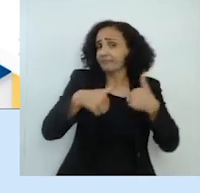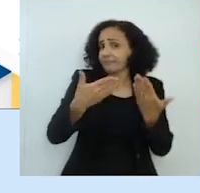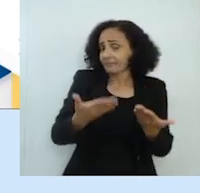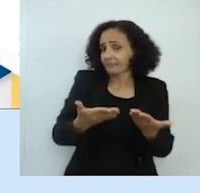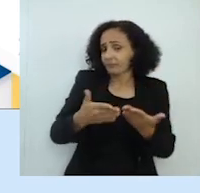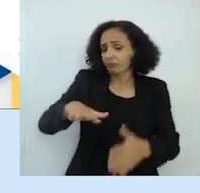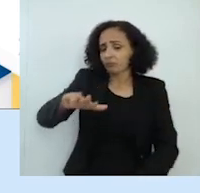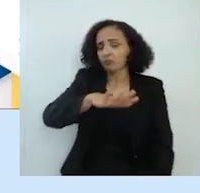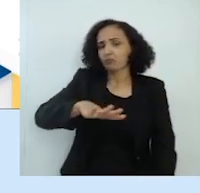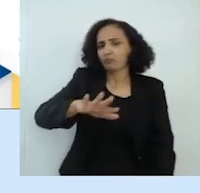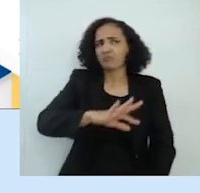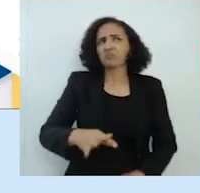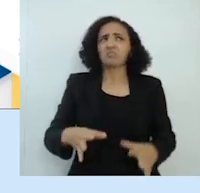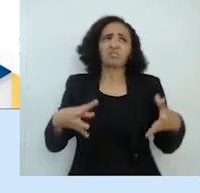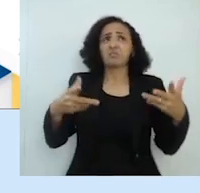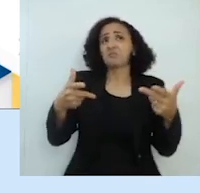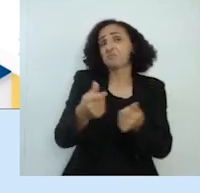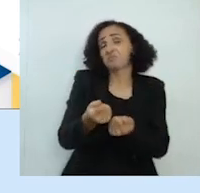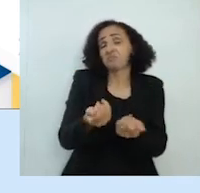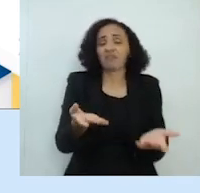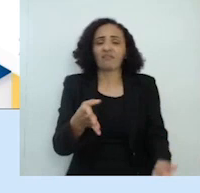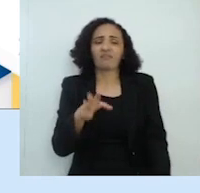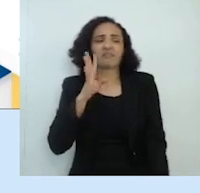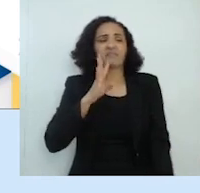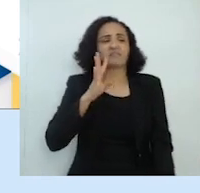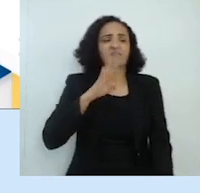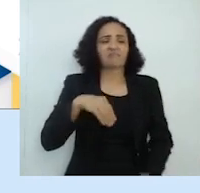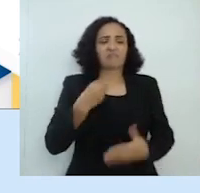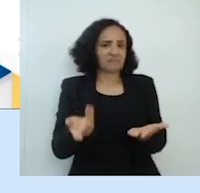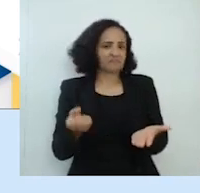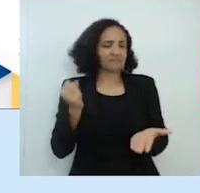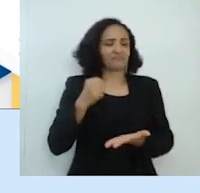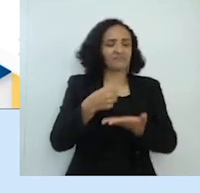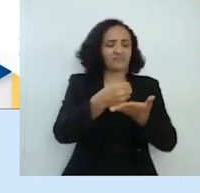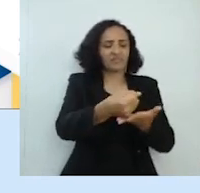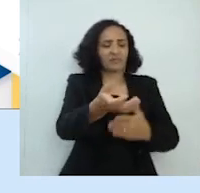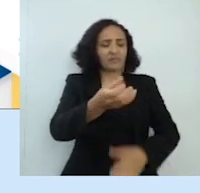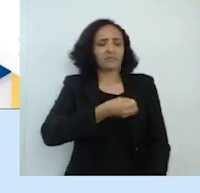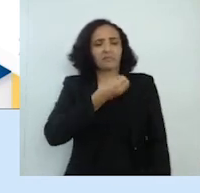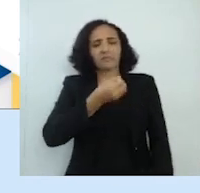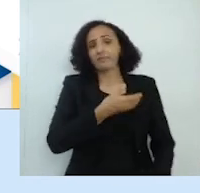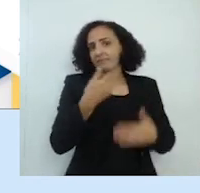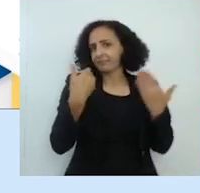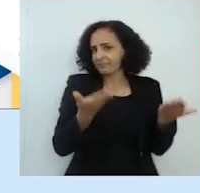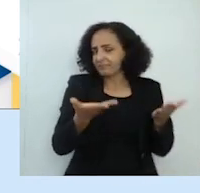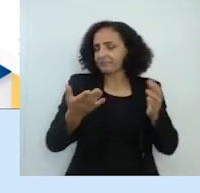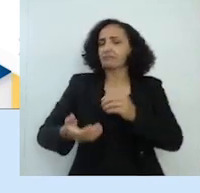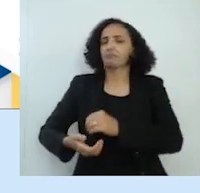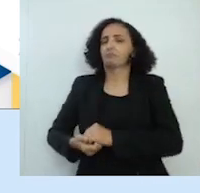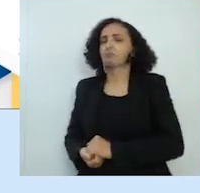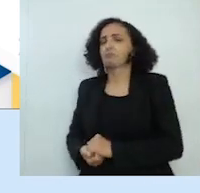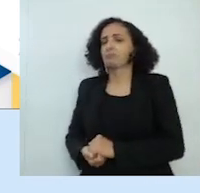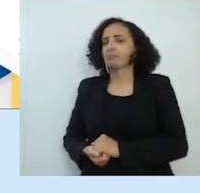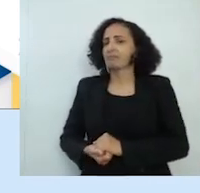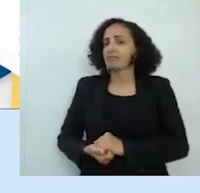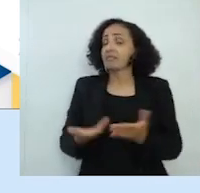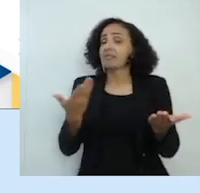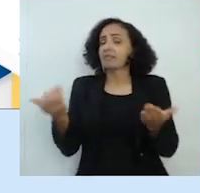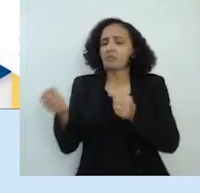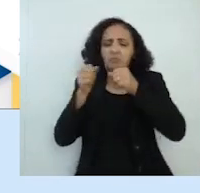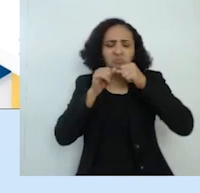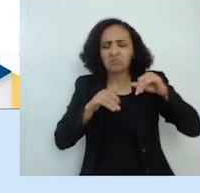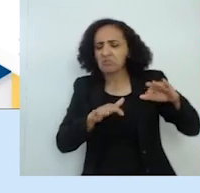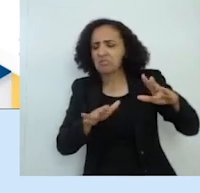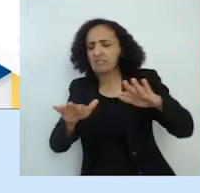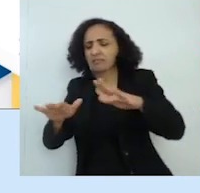feudal, maravilhosamente bonzinho, deixava você morar e viver na terra, tá? Isso se espalhou pelo mundo nos